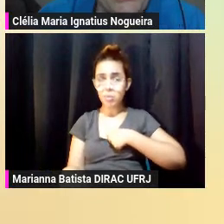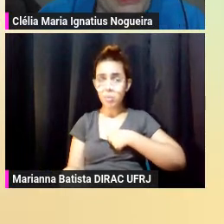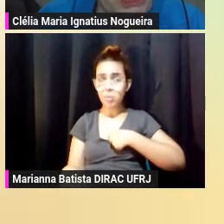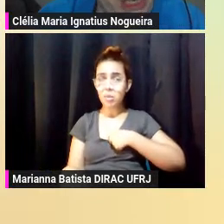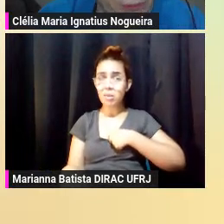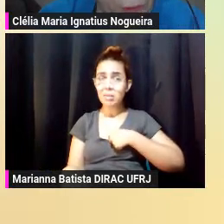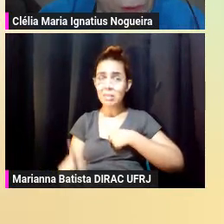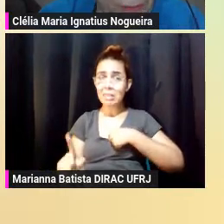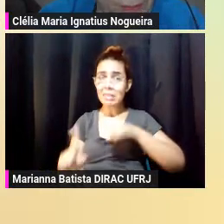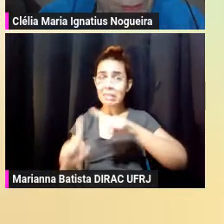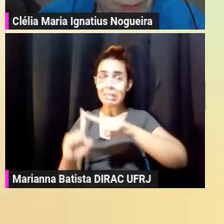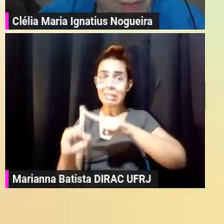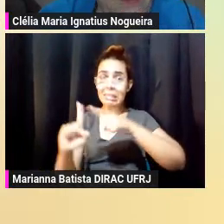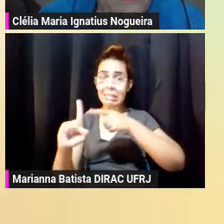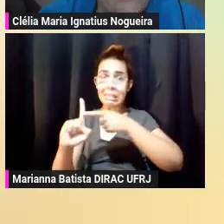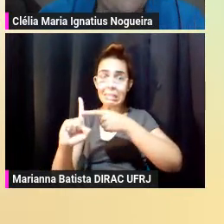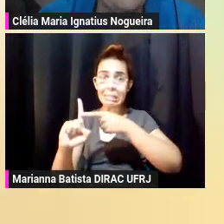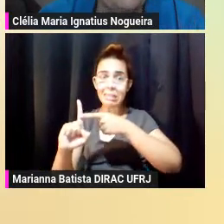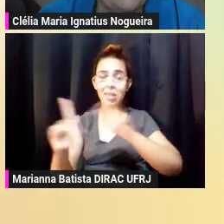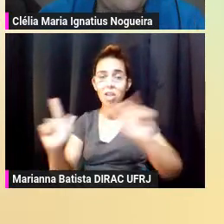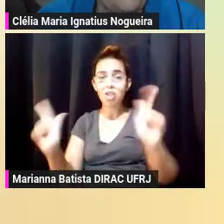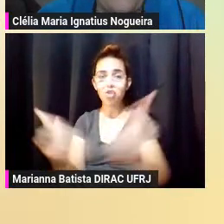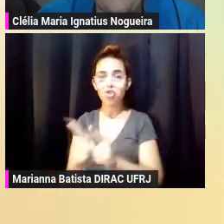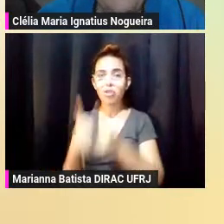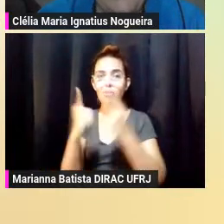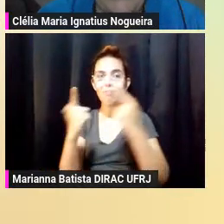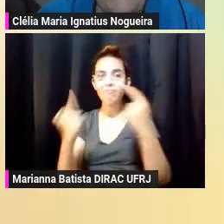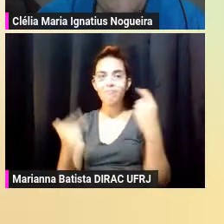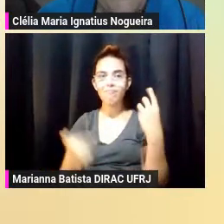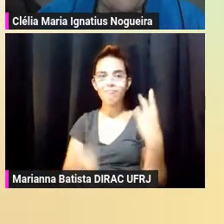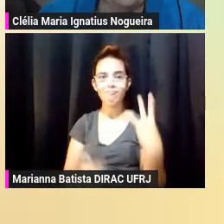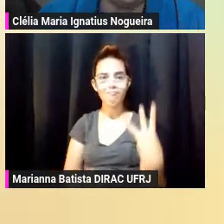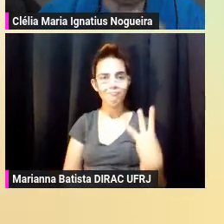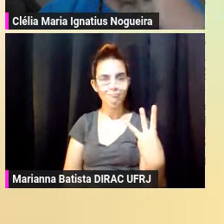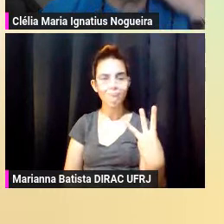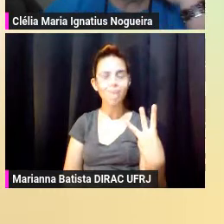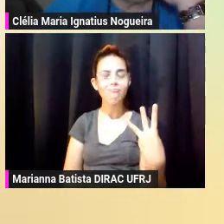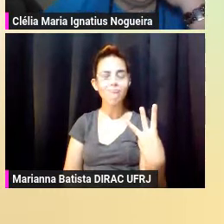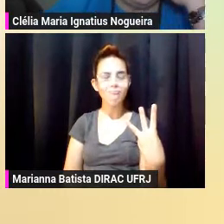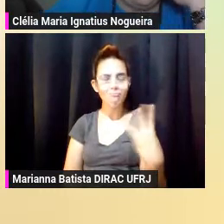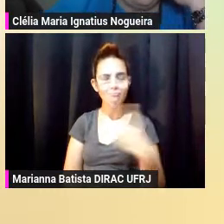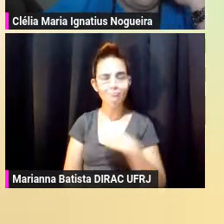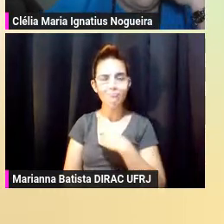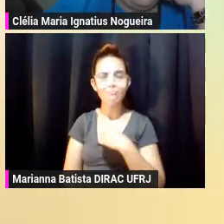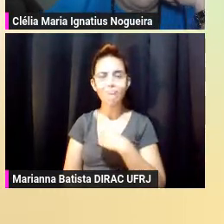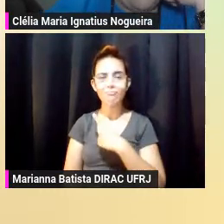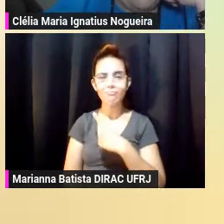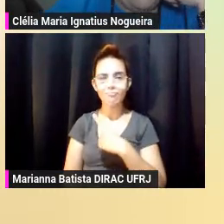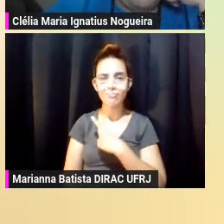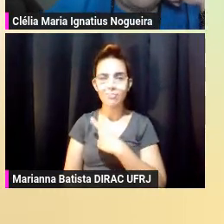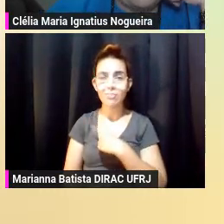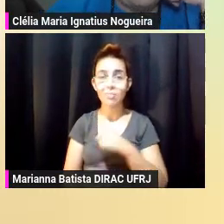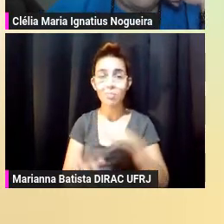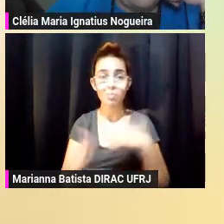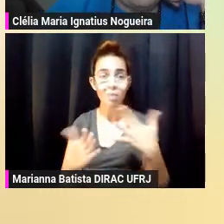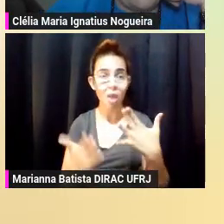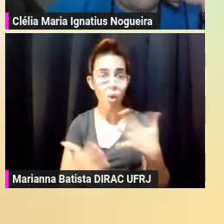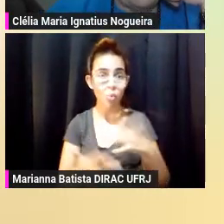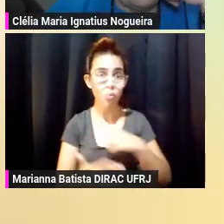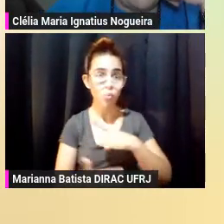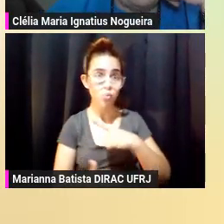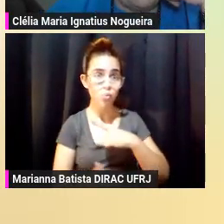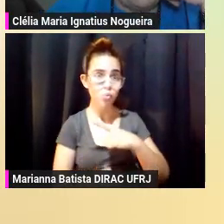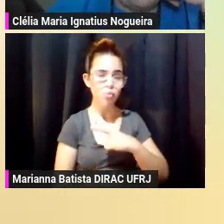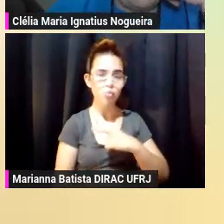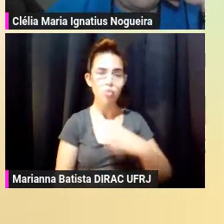engravidei de 3 gêmeos. Tá? Então, né, eu tinha o Raul, vocês estão vendo aqui no